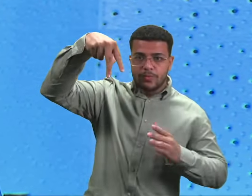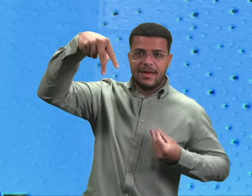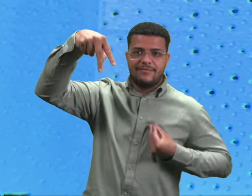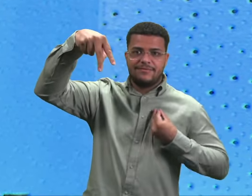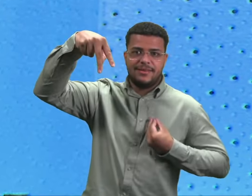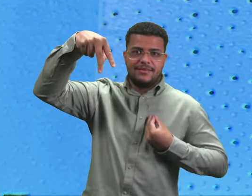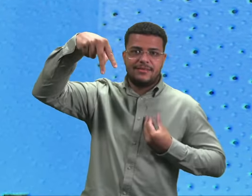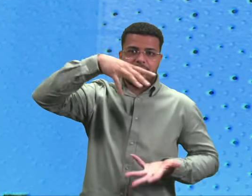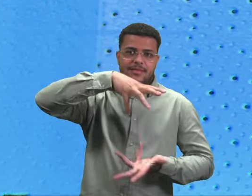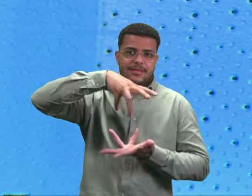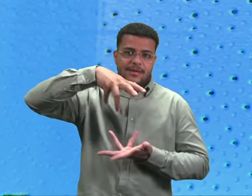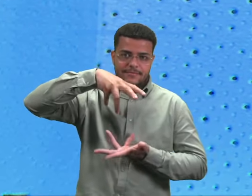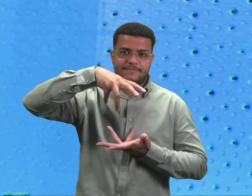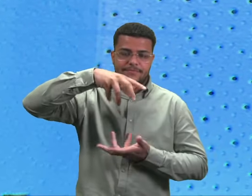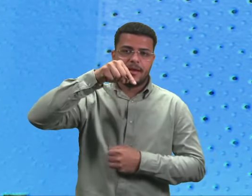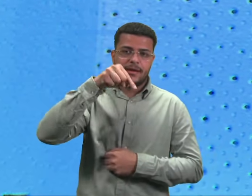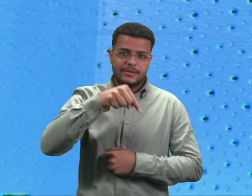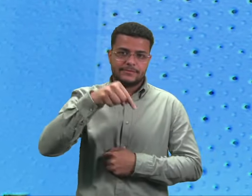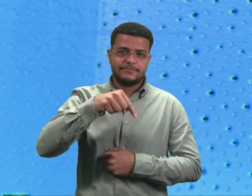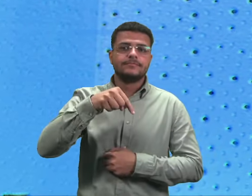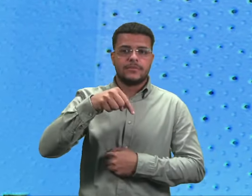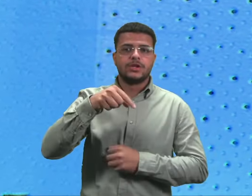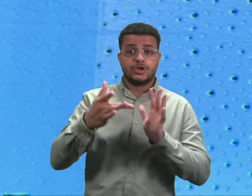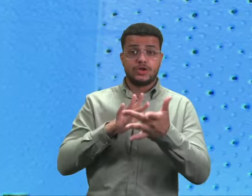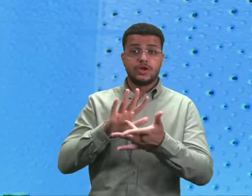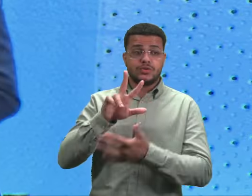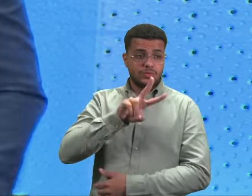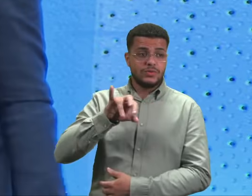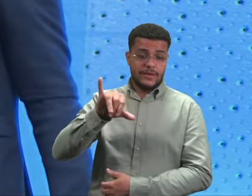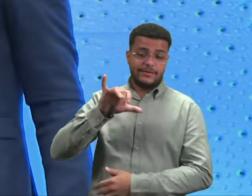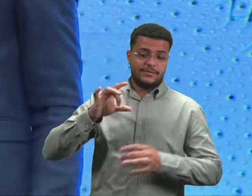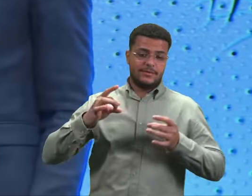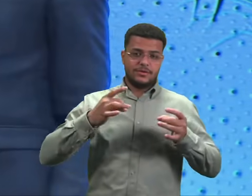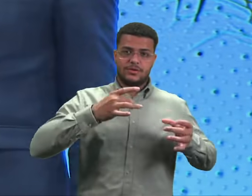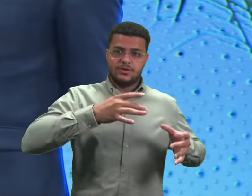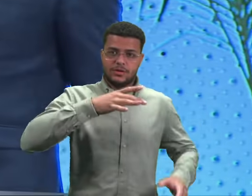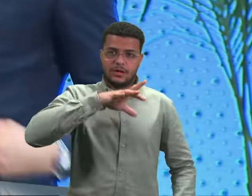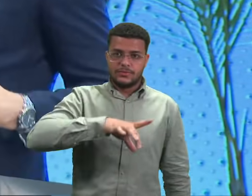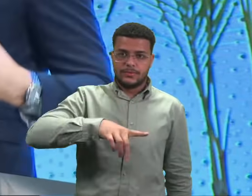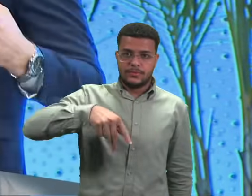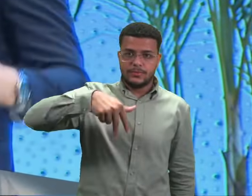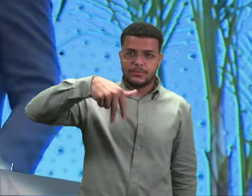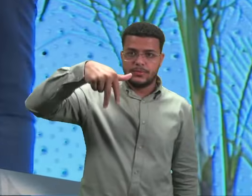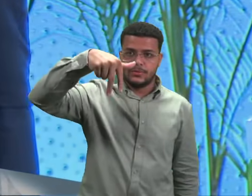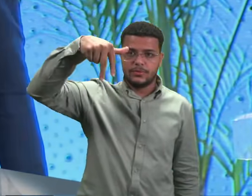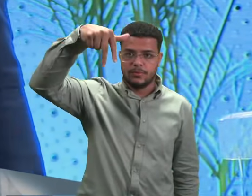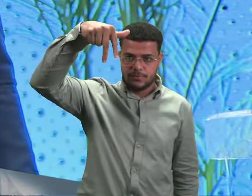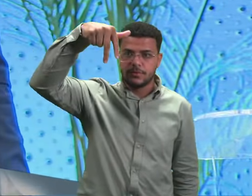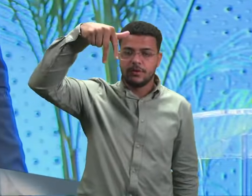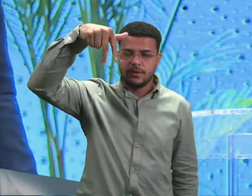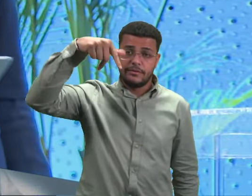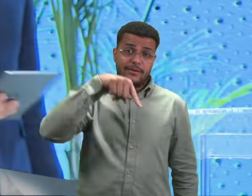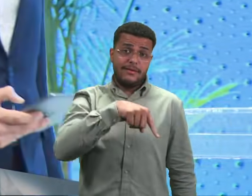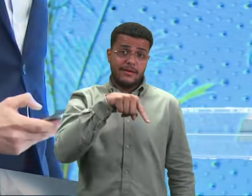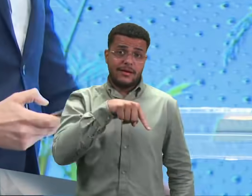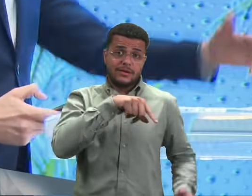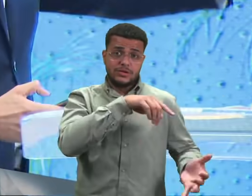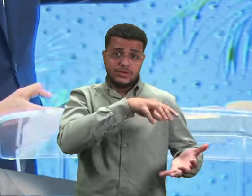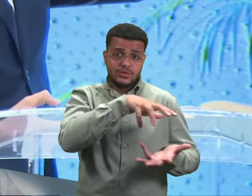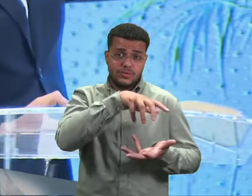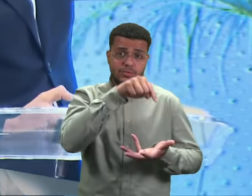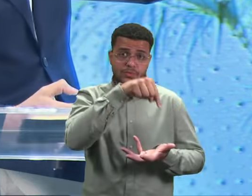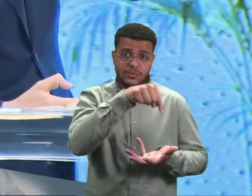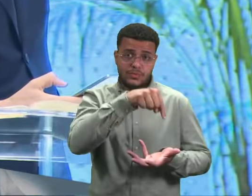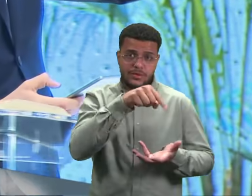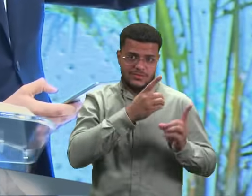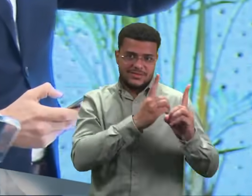deles. Jesus iria deixá-los e eles ficariam muito tristes. Veja,